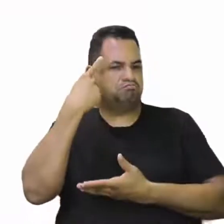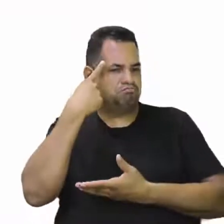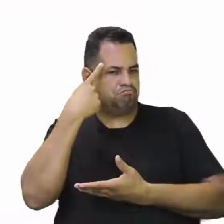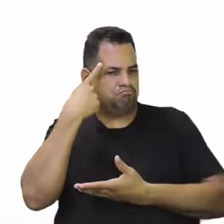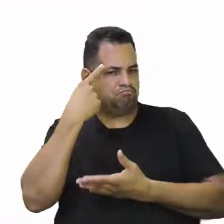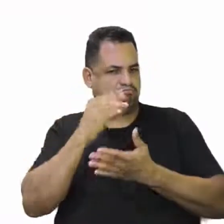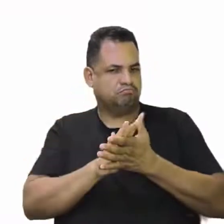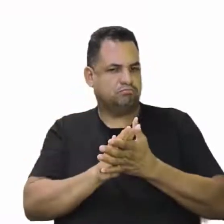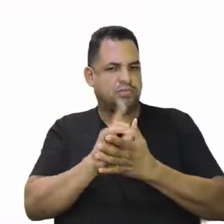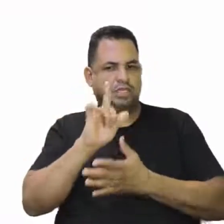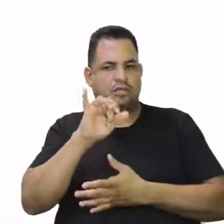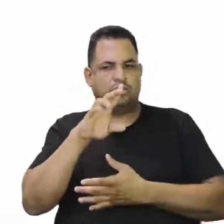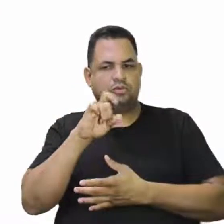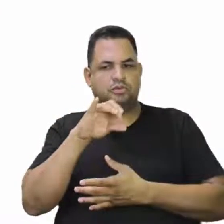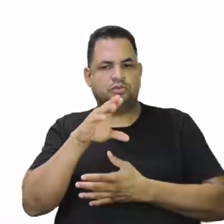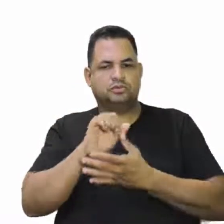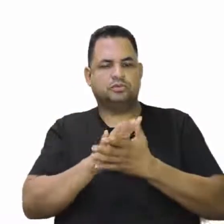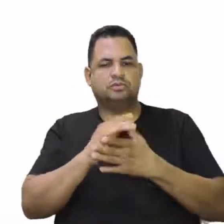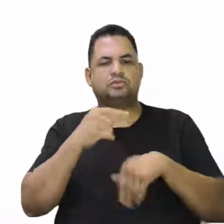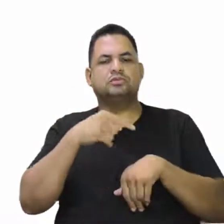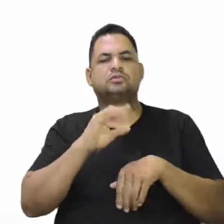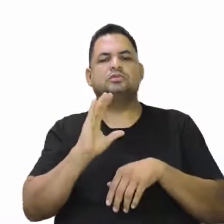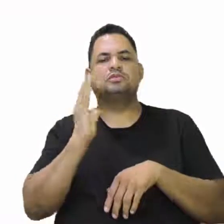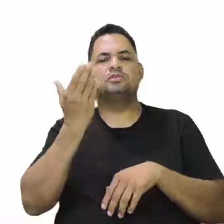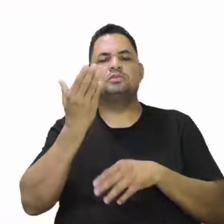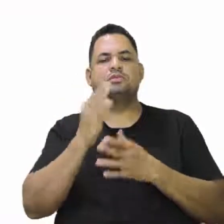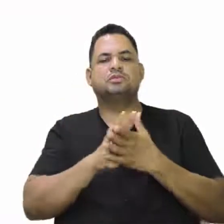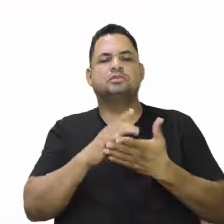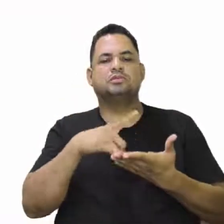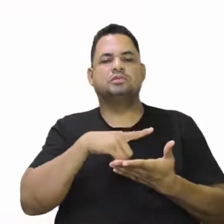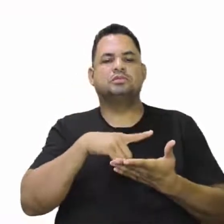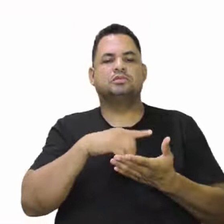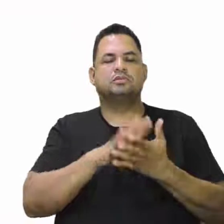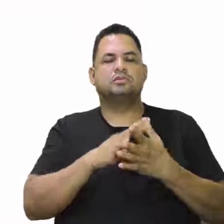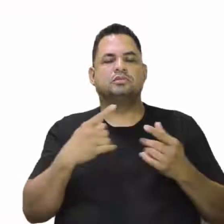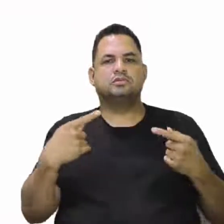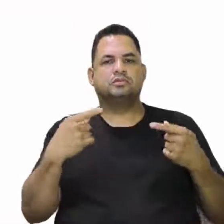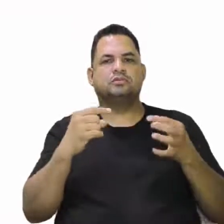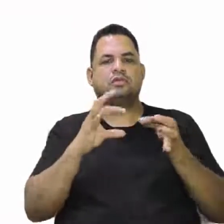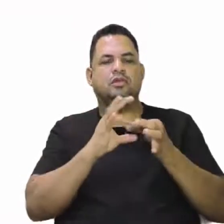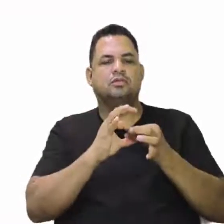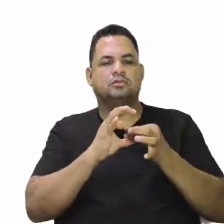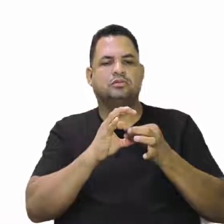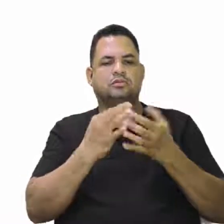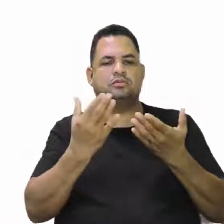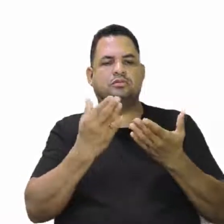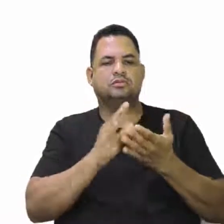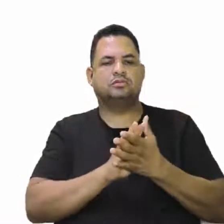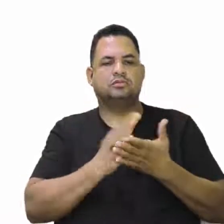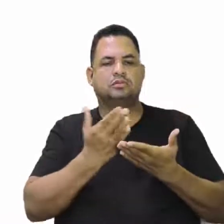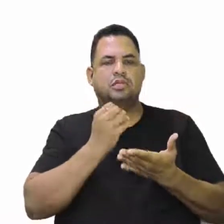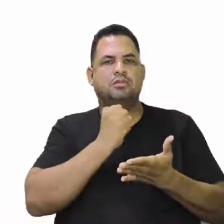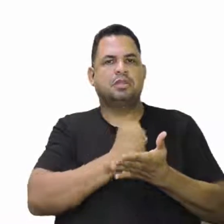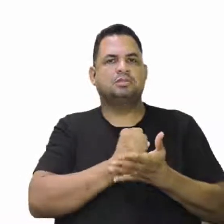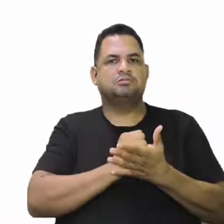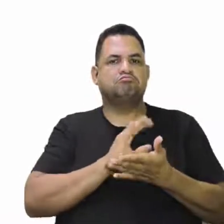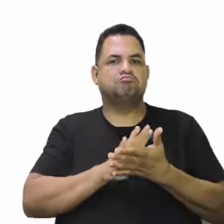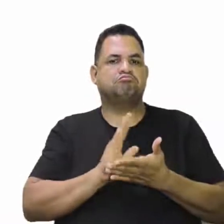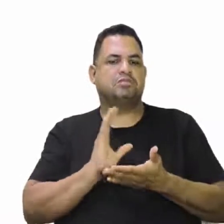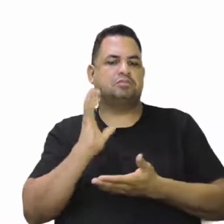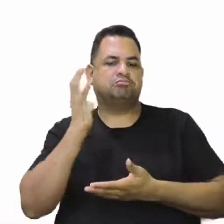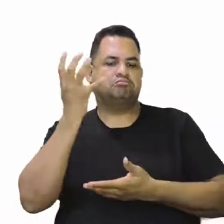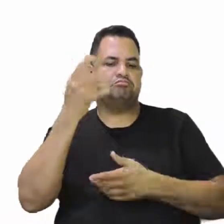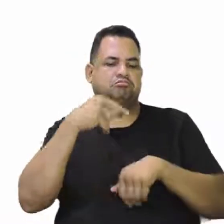de tempo, vocês vão fazer duas associações. Vocês vão associar as locuções de tempo a marcadores temporais, porque